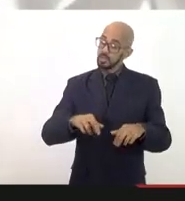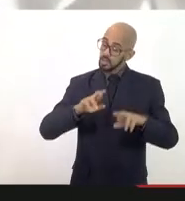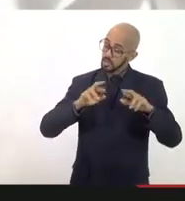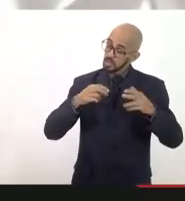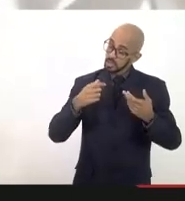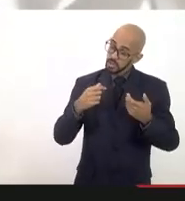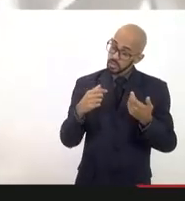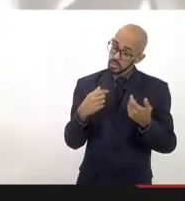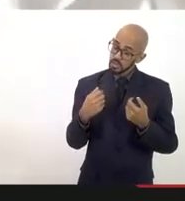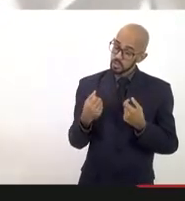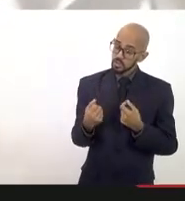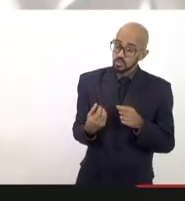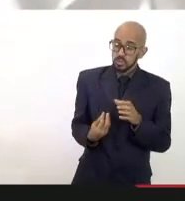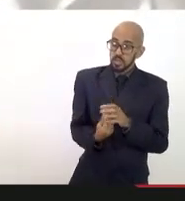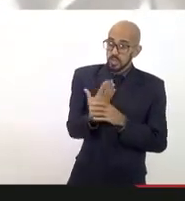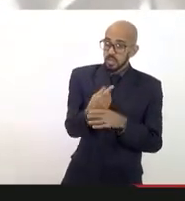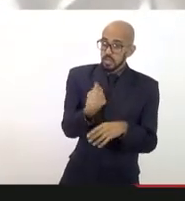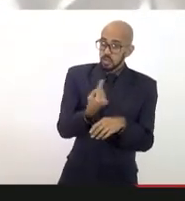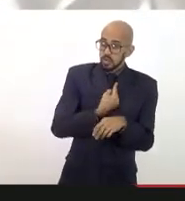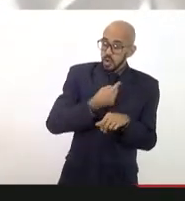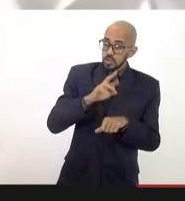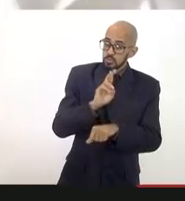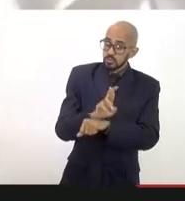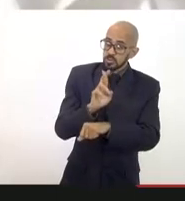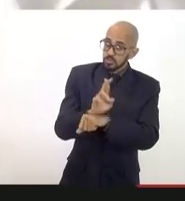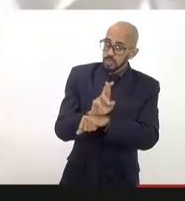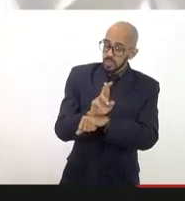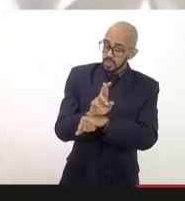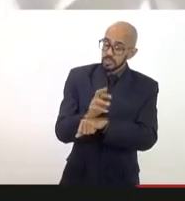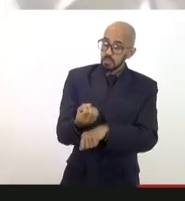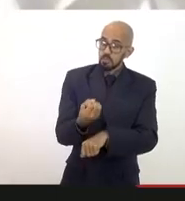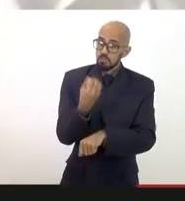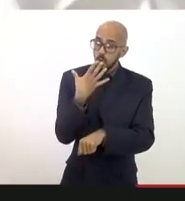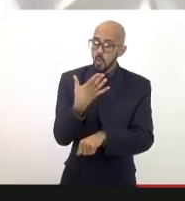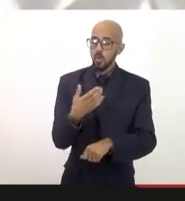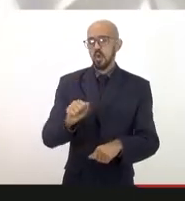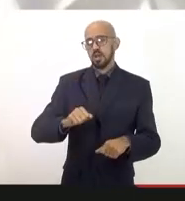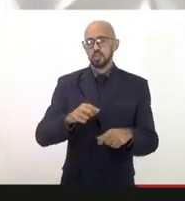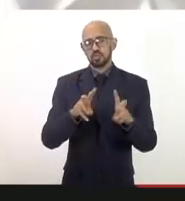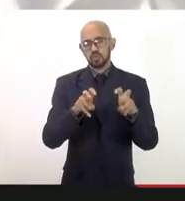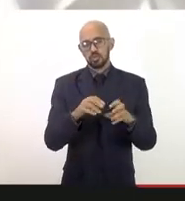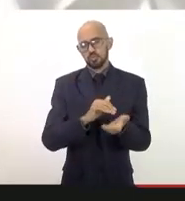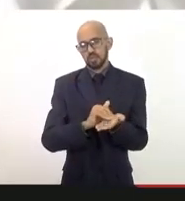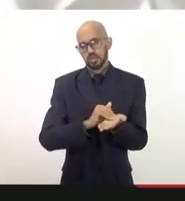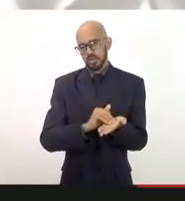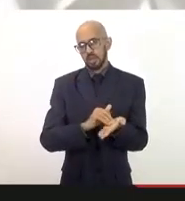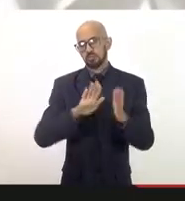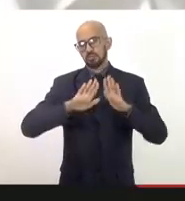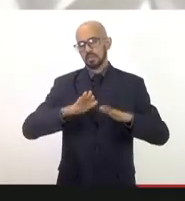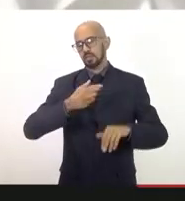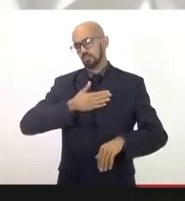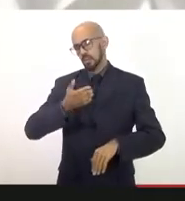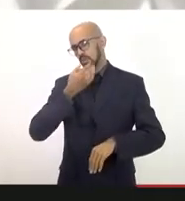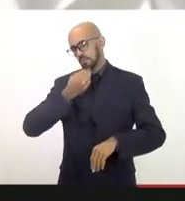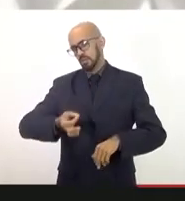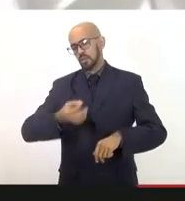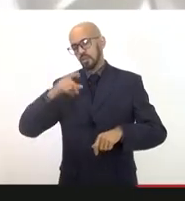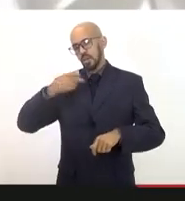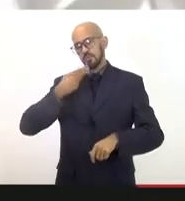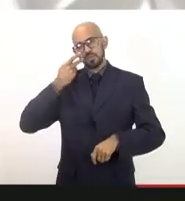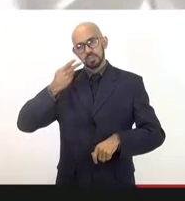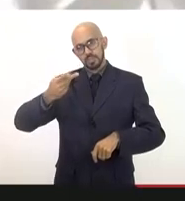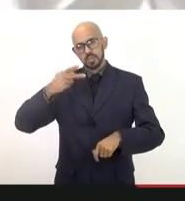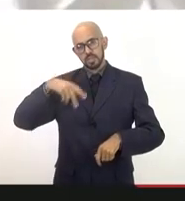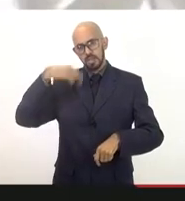uma expectativa muito favorável em relação ao secretário. Mas acho que a visita ao Hospital